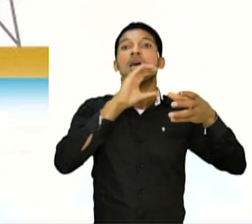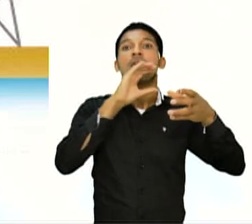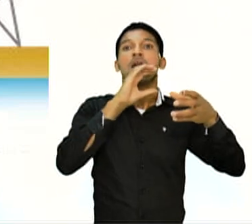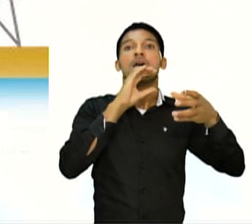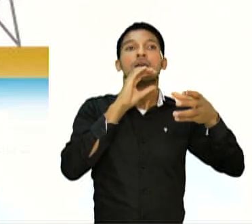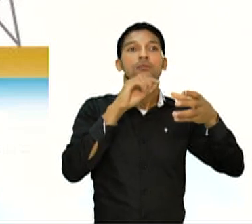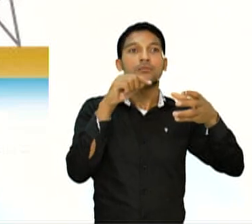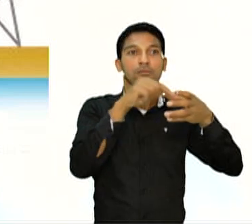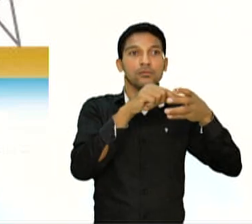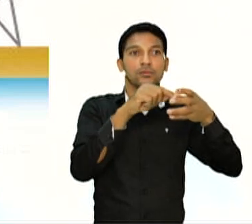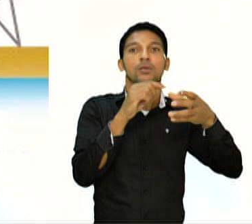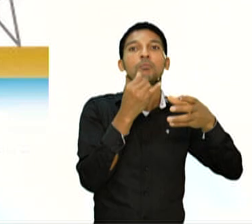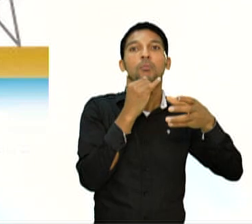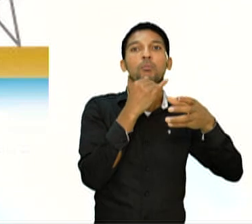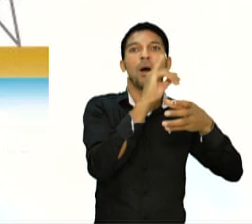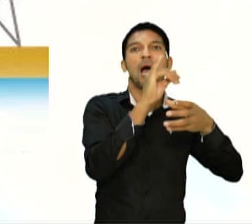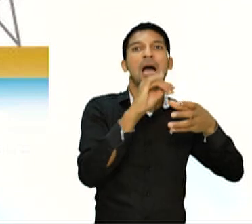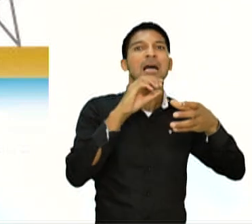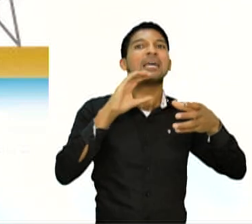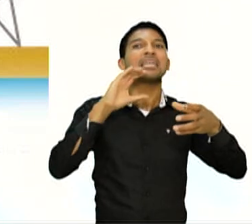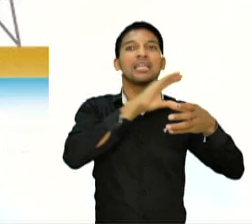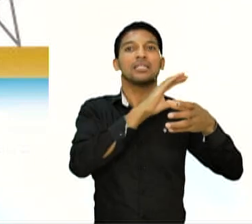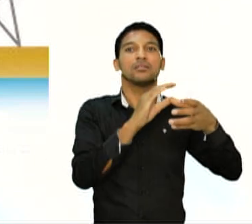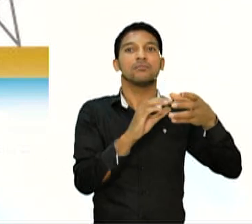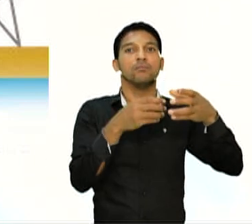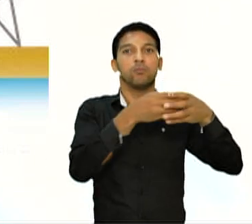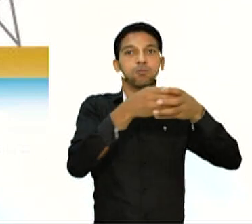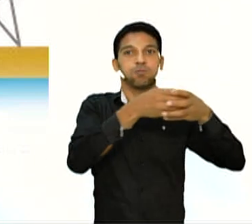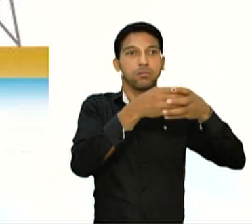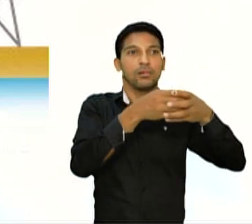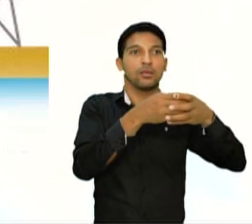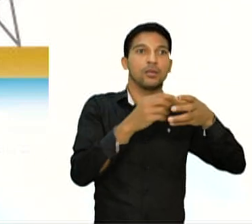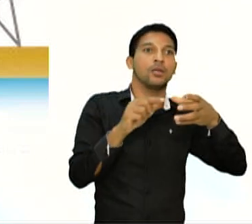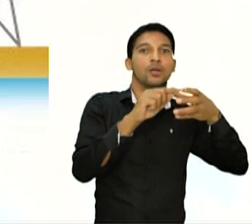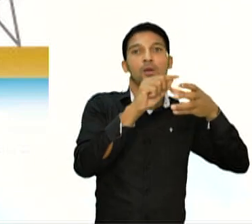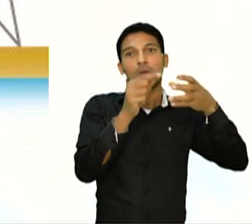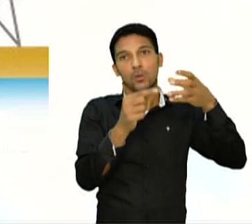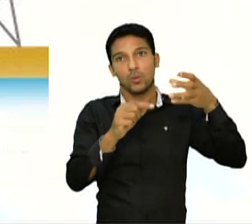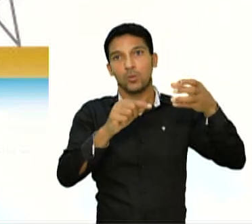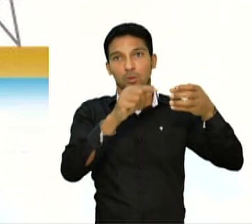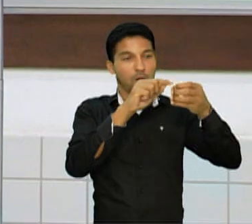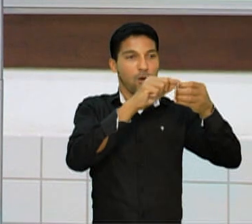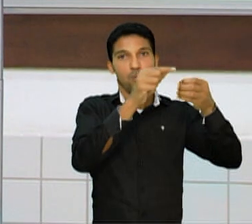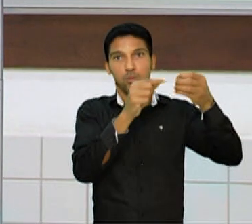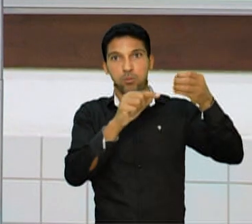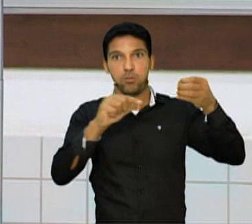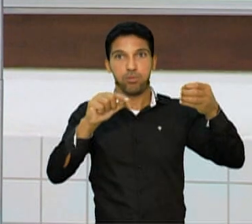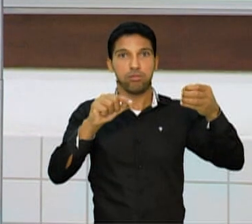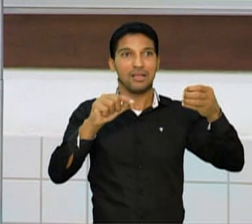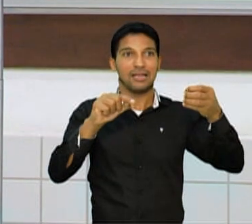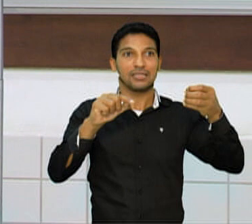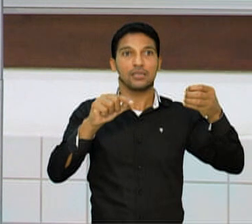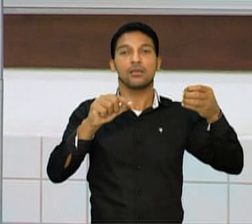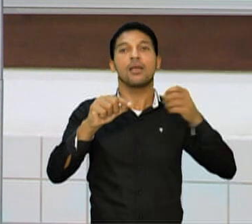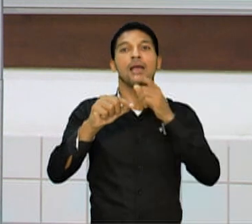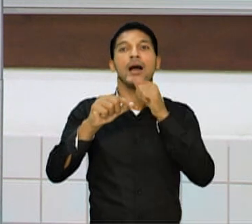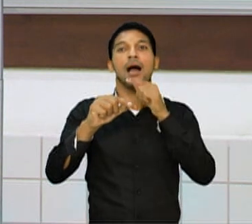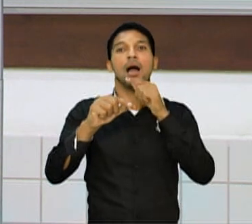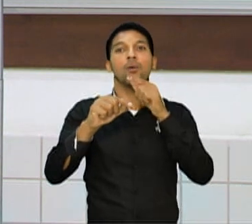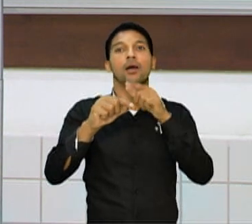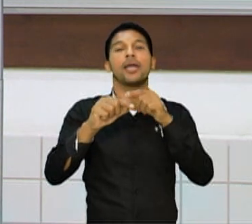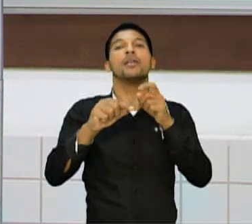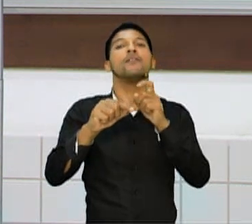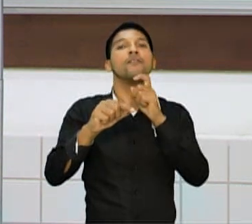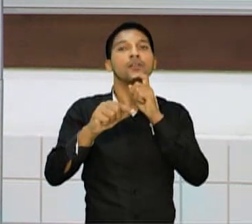geração de vapor para resfriar esse processo, que obviamente está mexendo com o núcleo atômico. Este